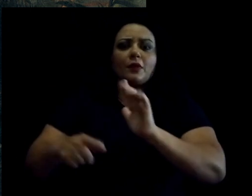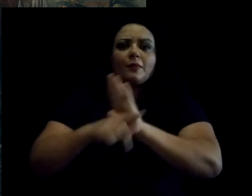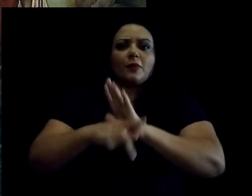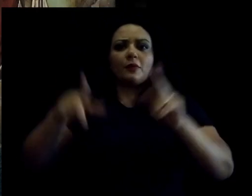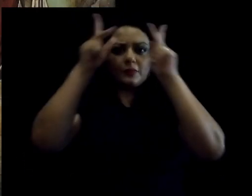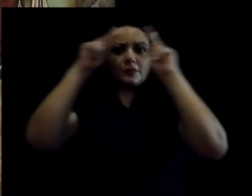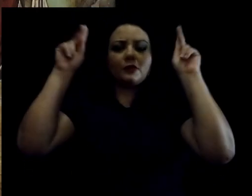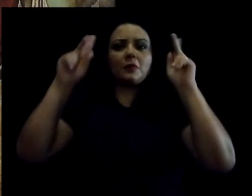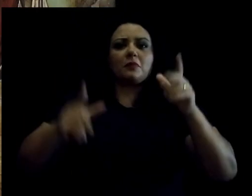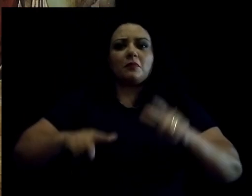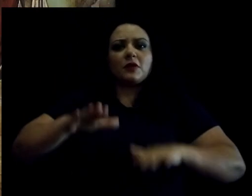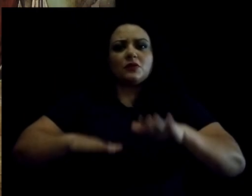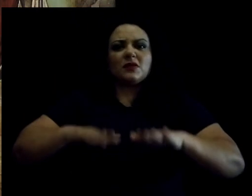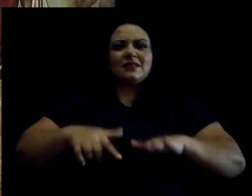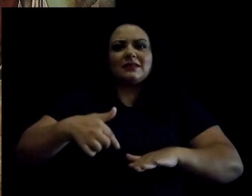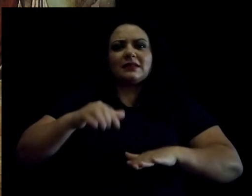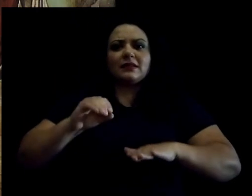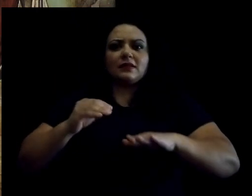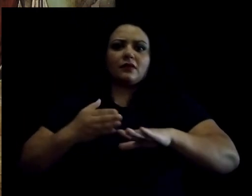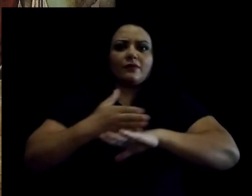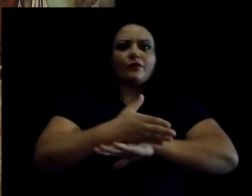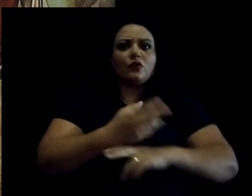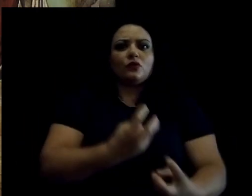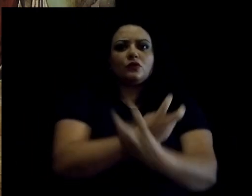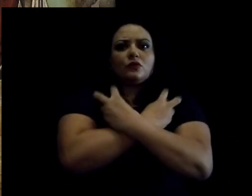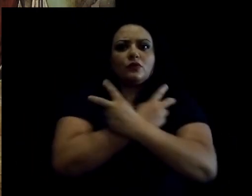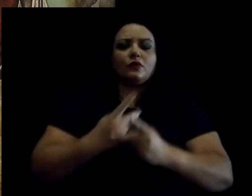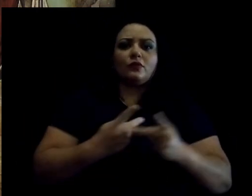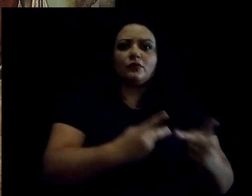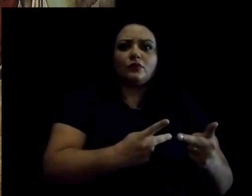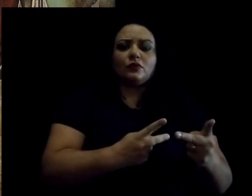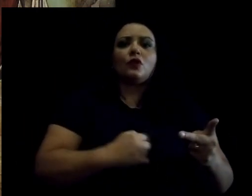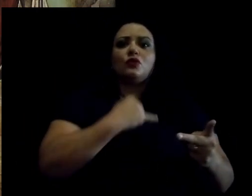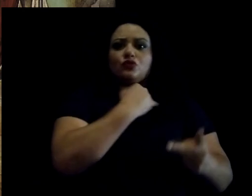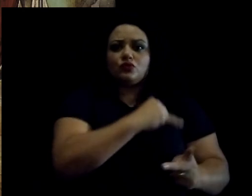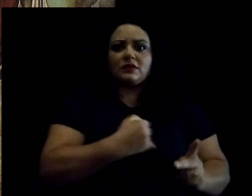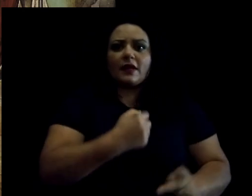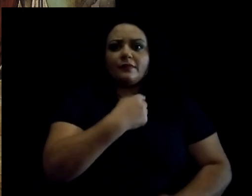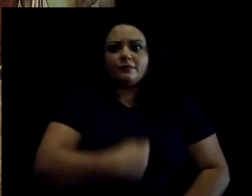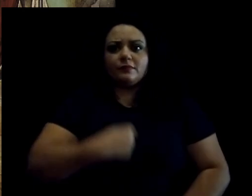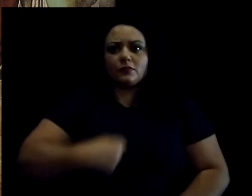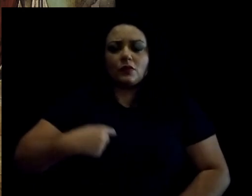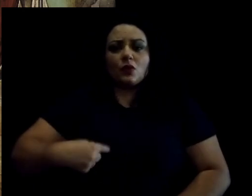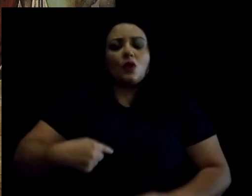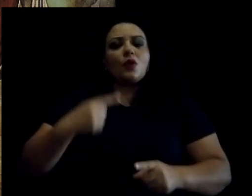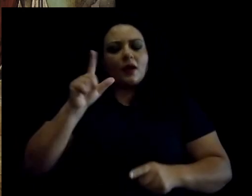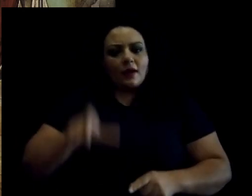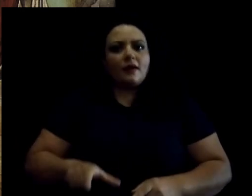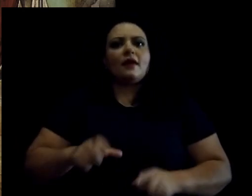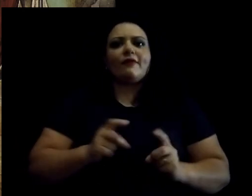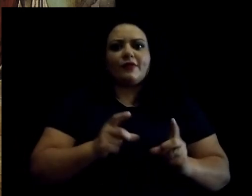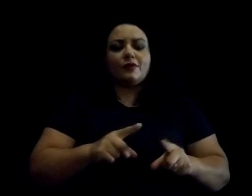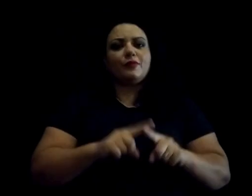de hebreus, cerca de 70, que foram para o Egito a convite de José, o irmão vendido, por quem o faraó tinha